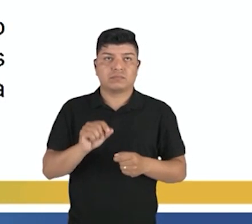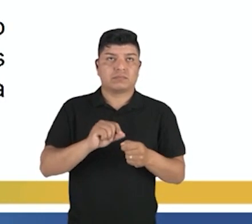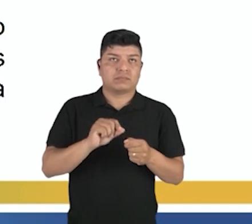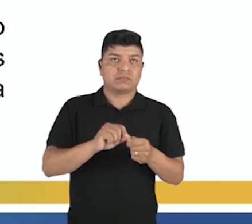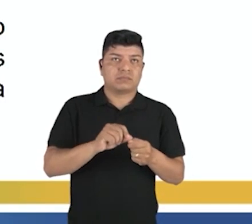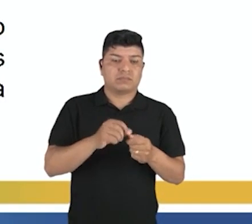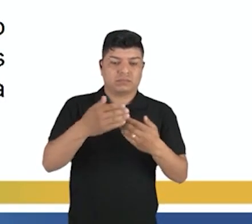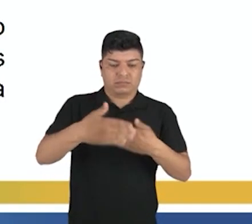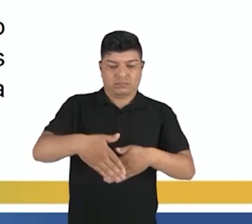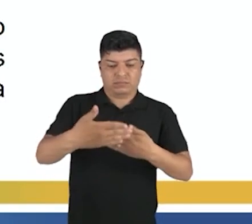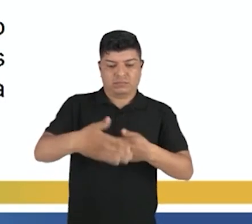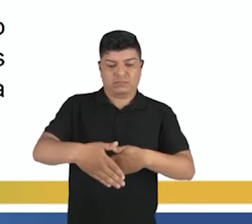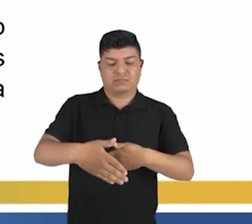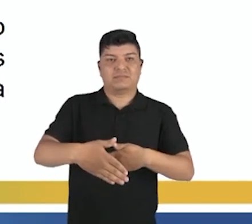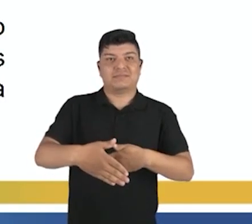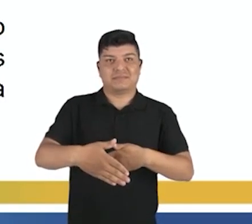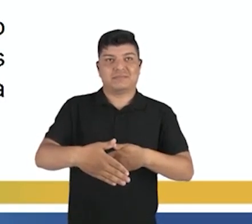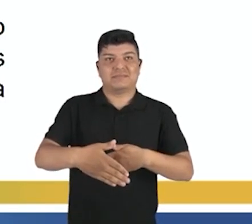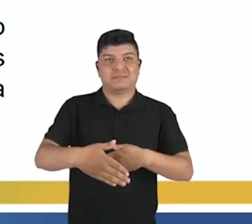fazer a prova do Enem,